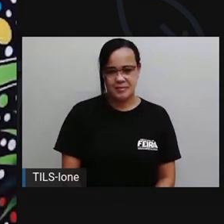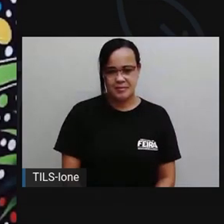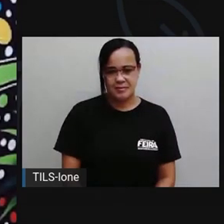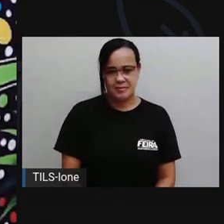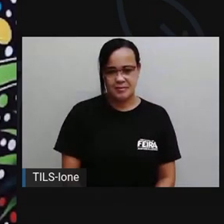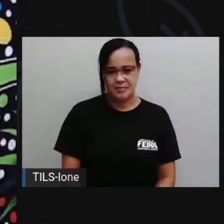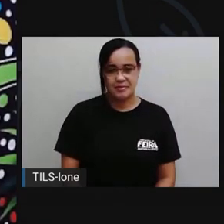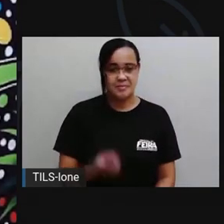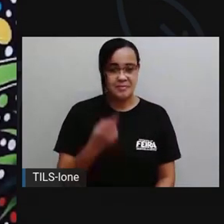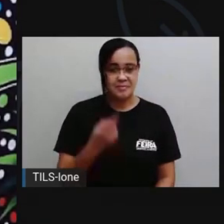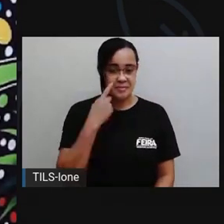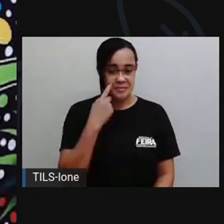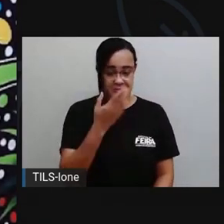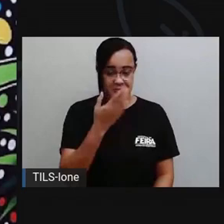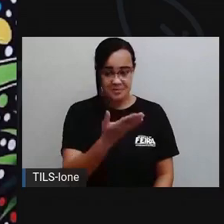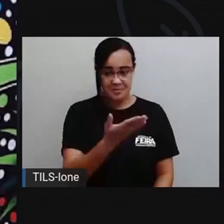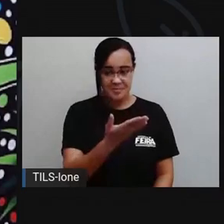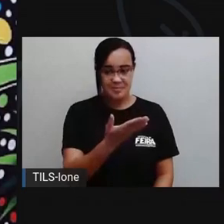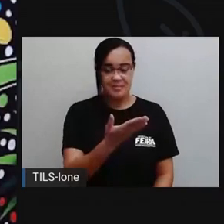Olha só.